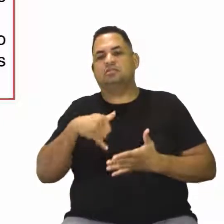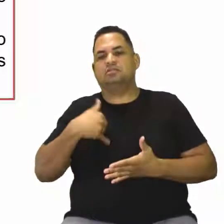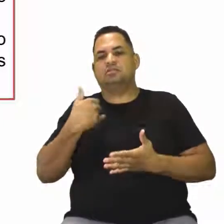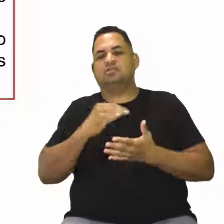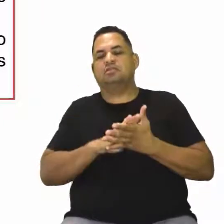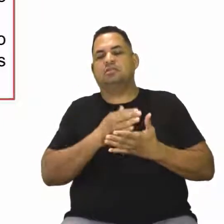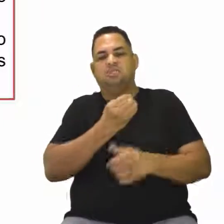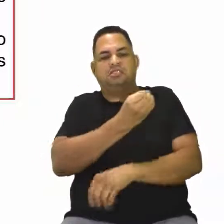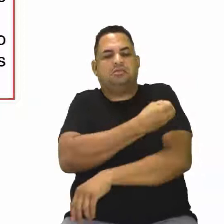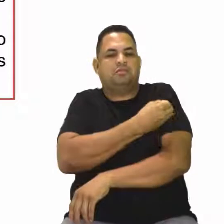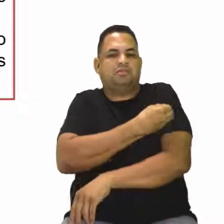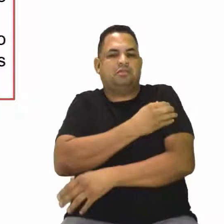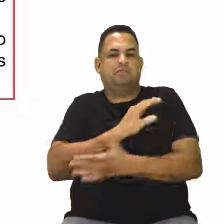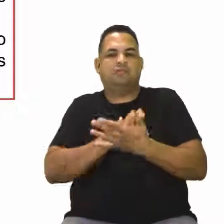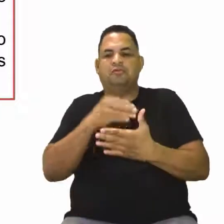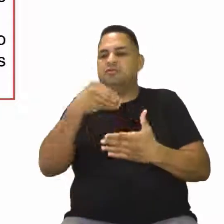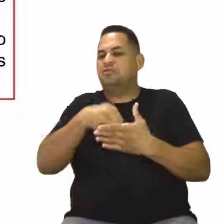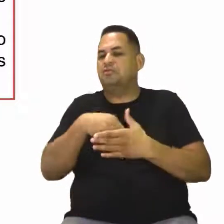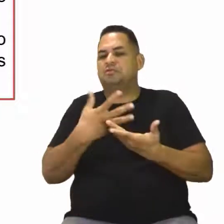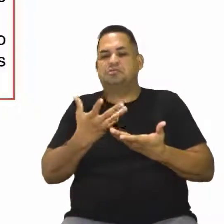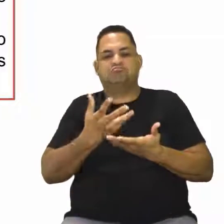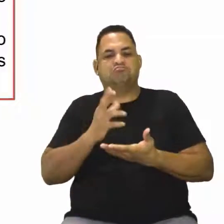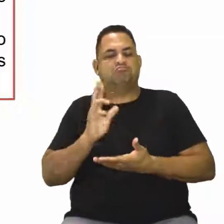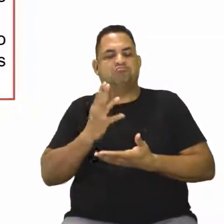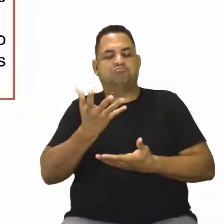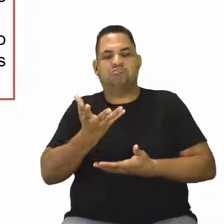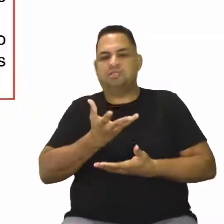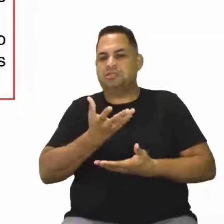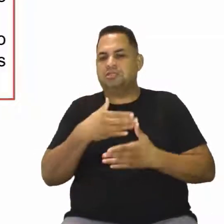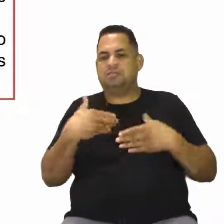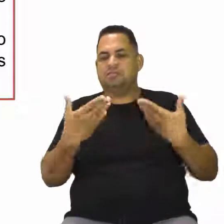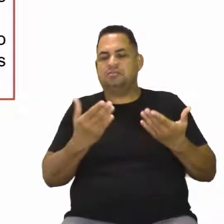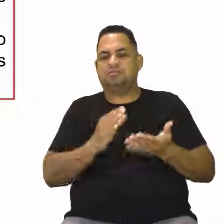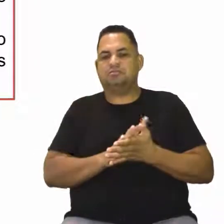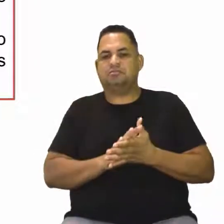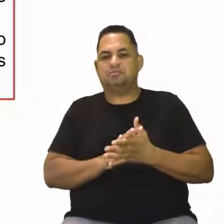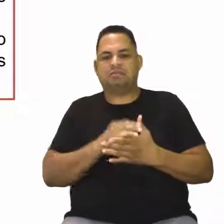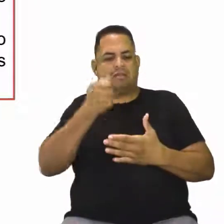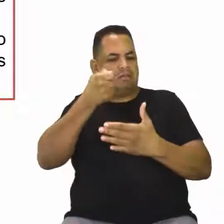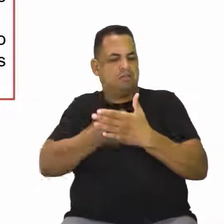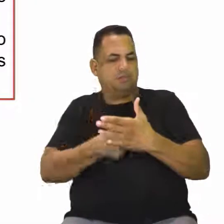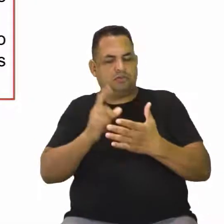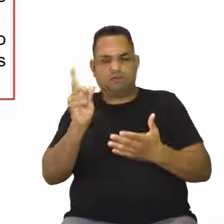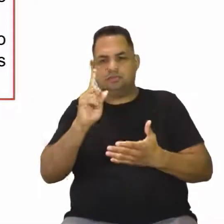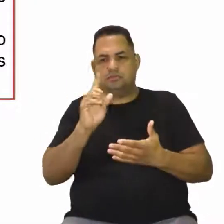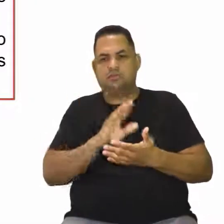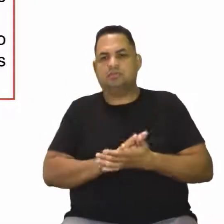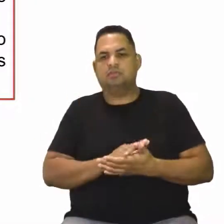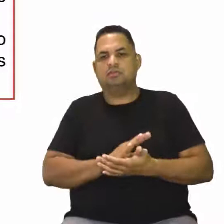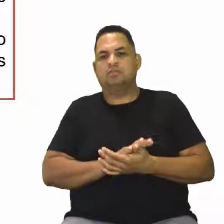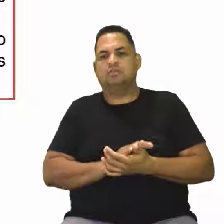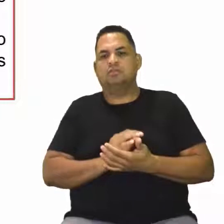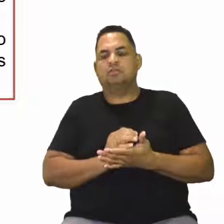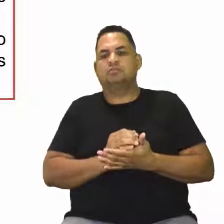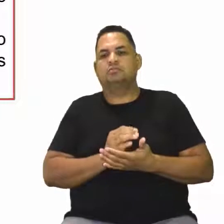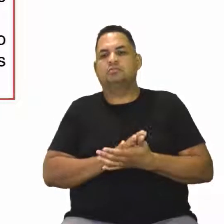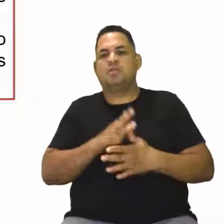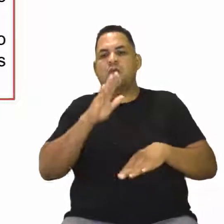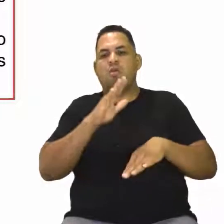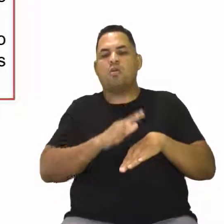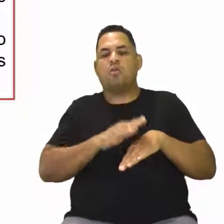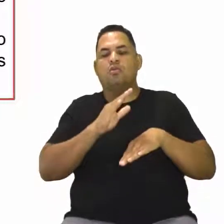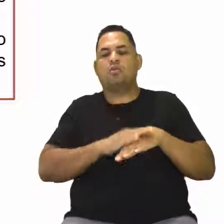analfabeto. Vota quem quisesse, tá? É facultativo, não é obrigatório. A autonomia para